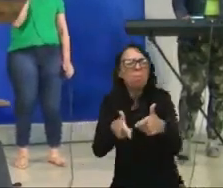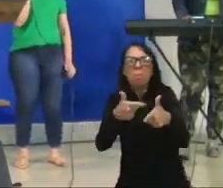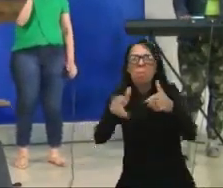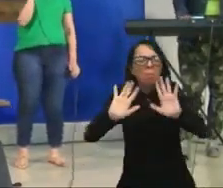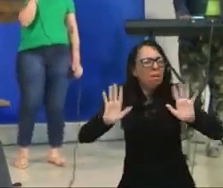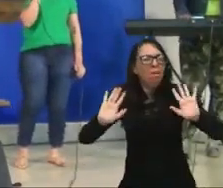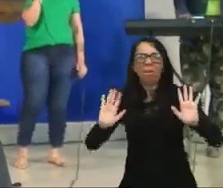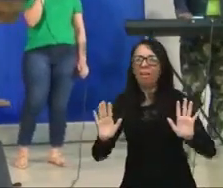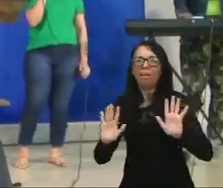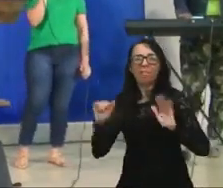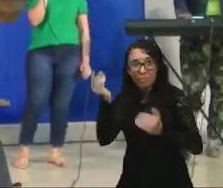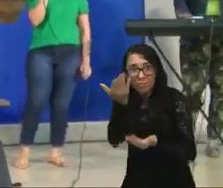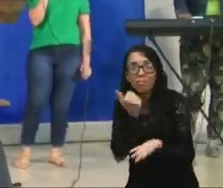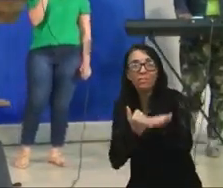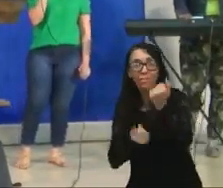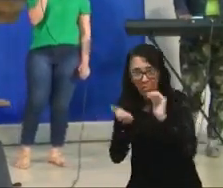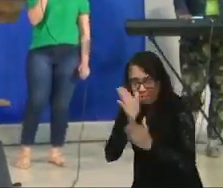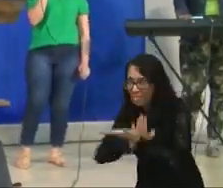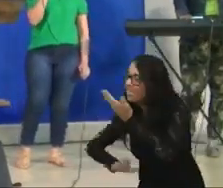estás para